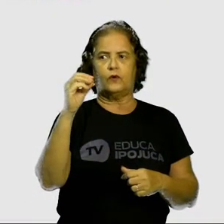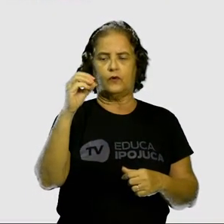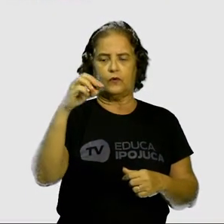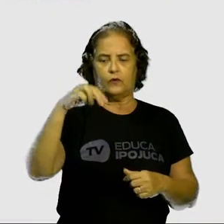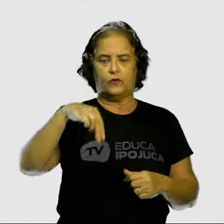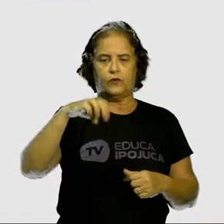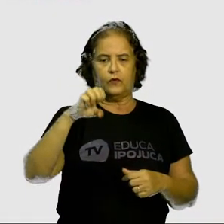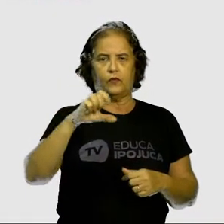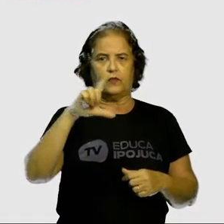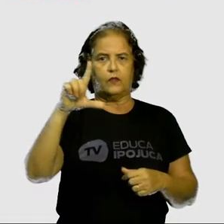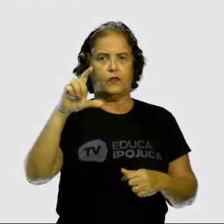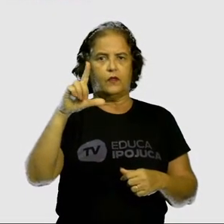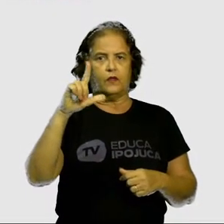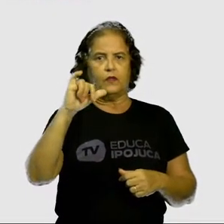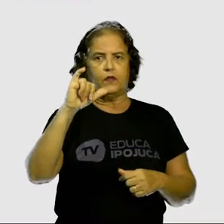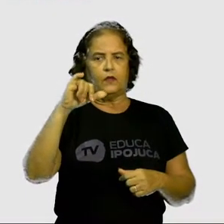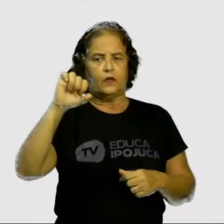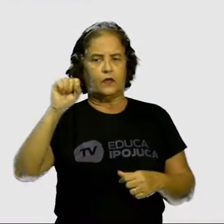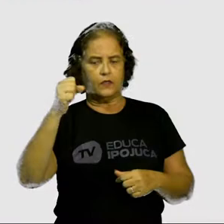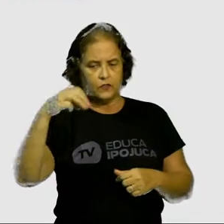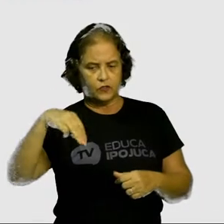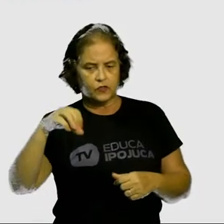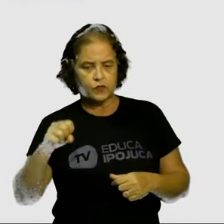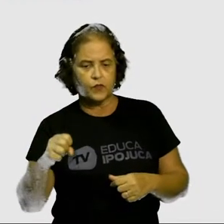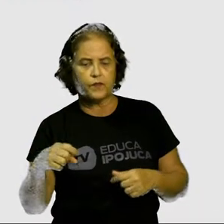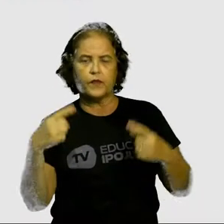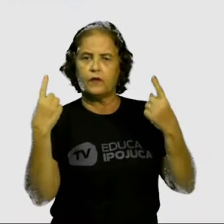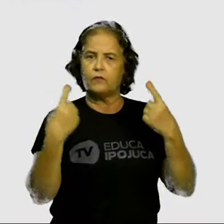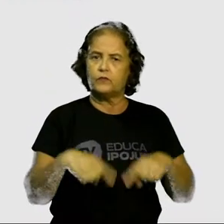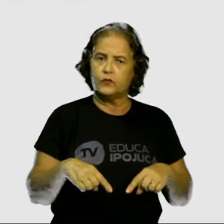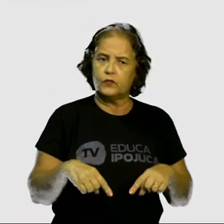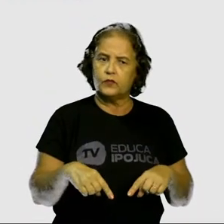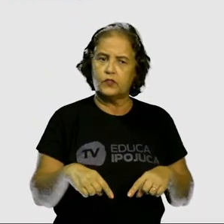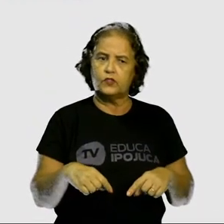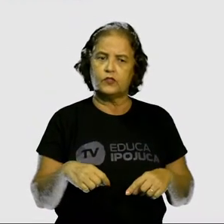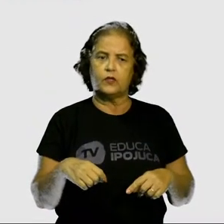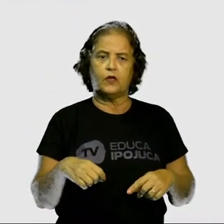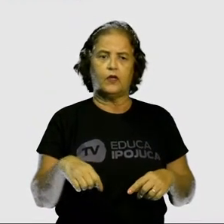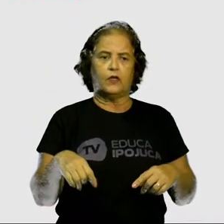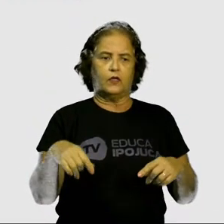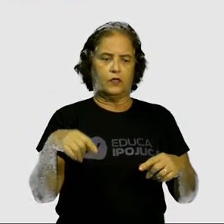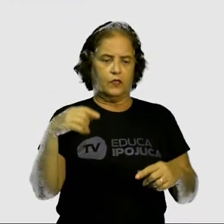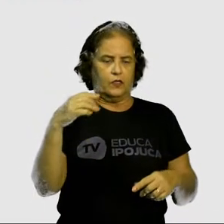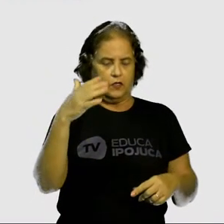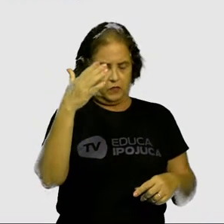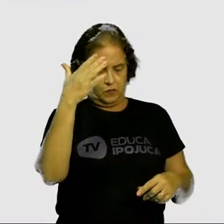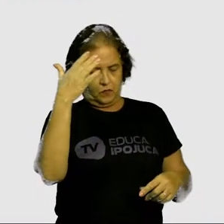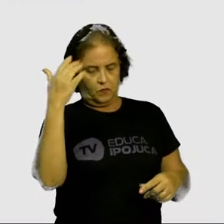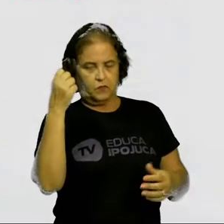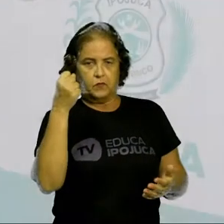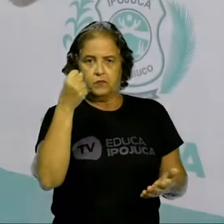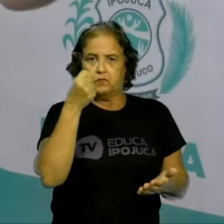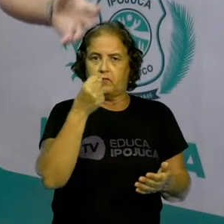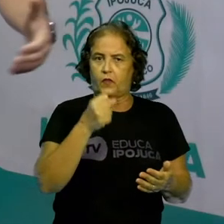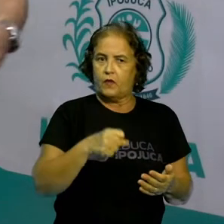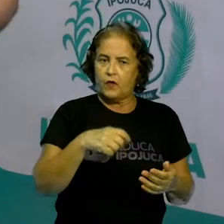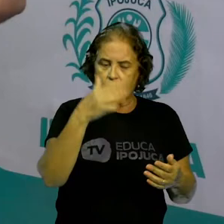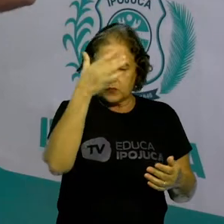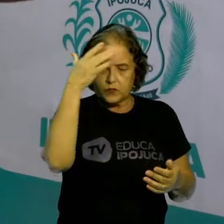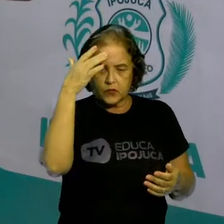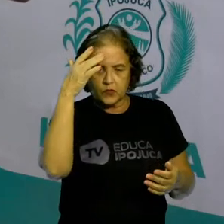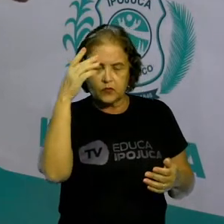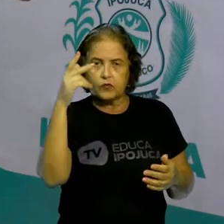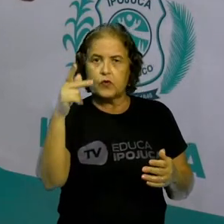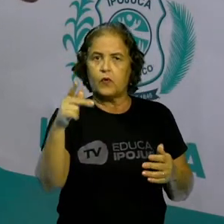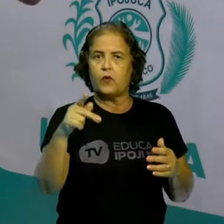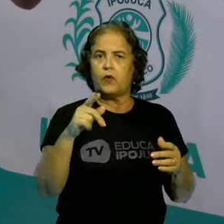a política local controlada pelos coronéis. Os coronéis, né, que eram os grandes proprietários de terra,